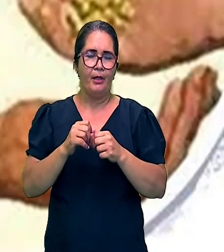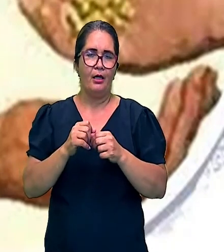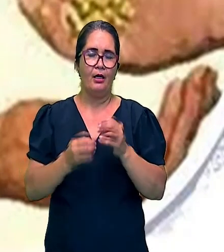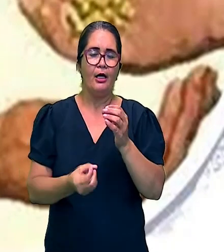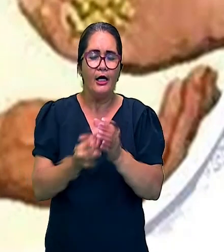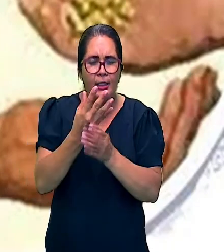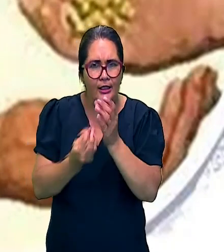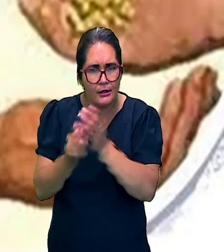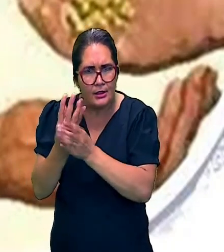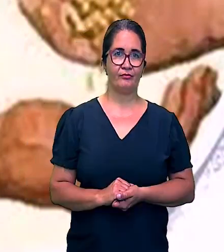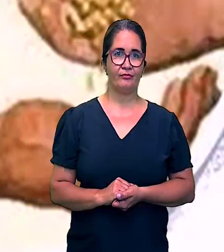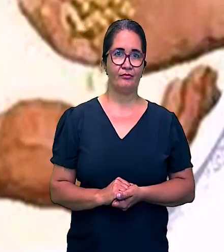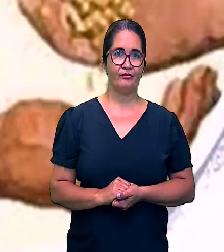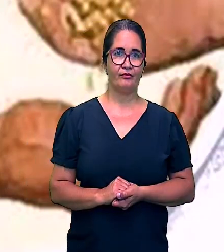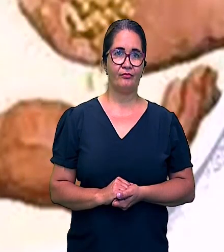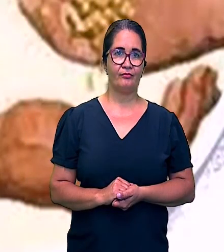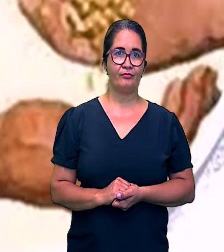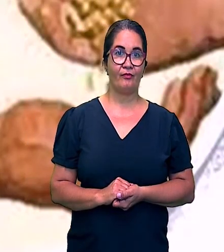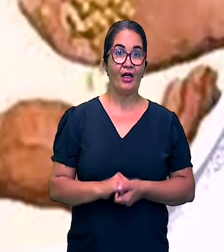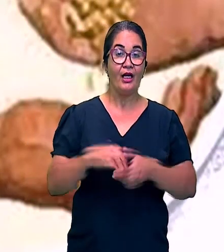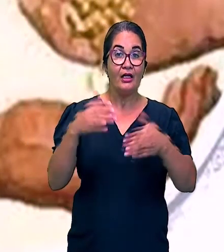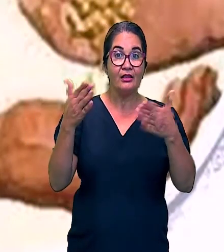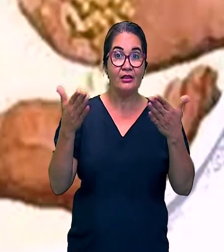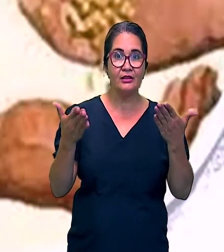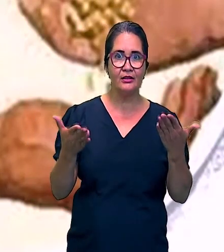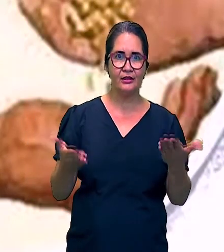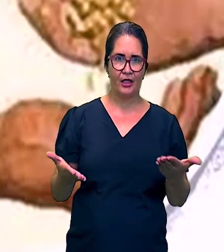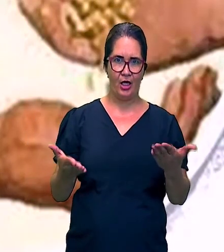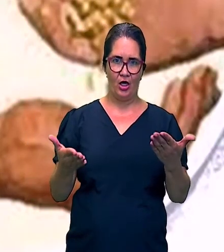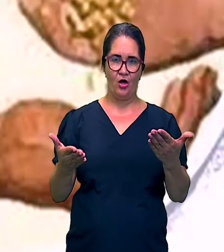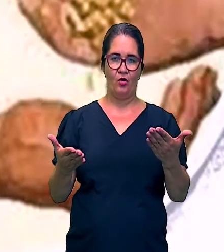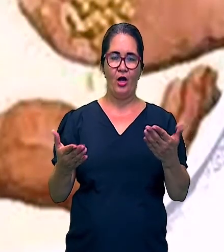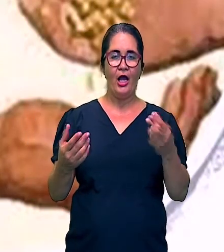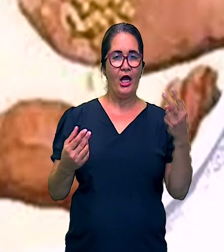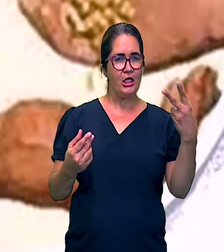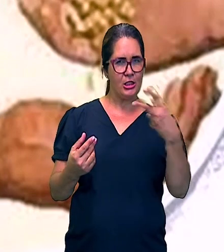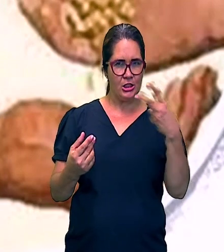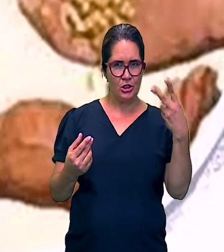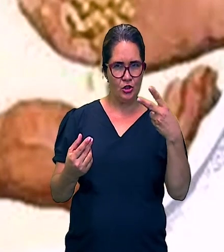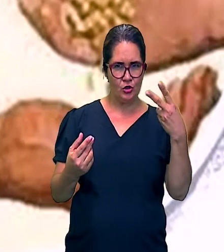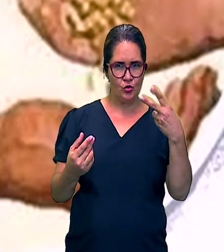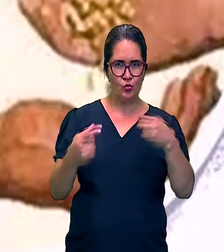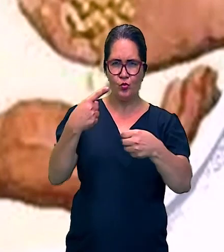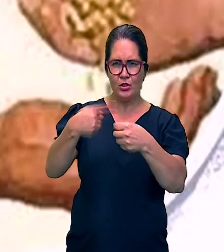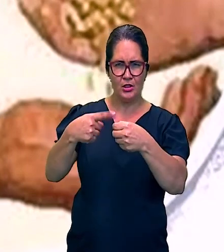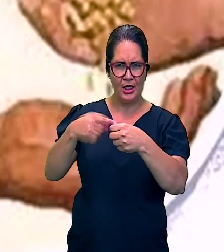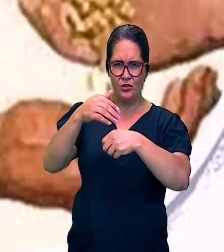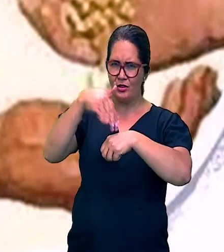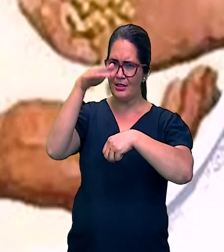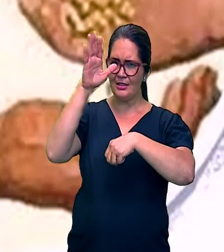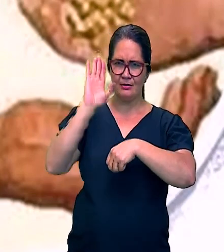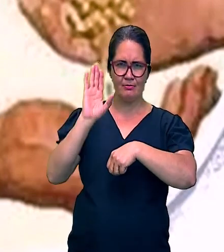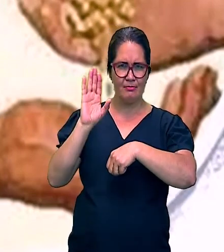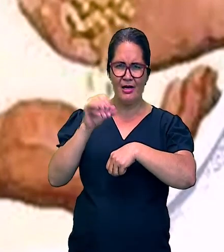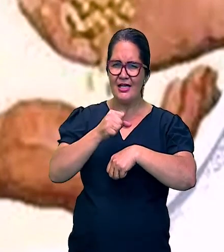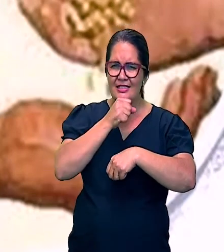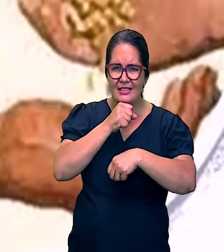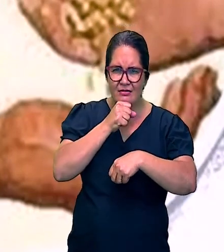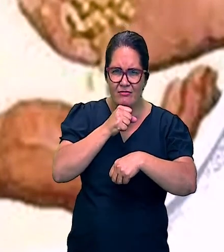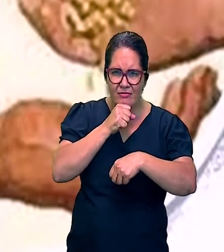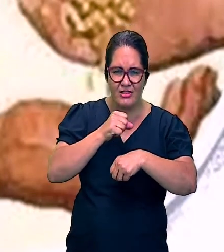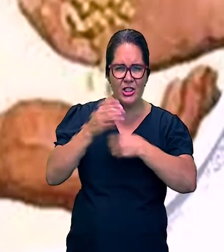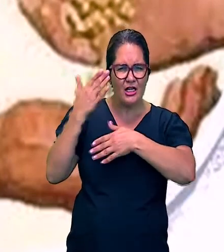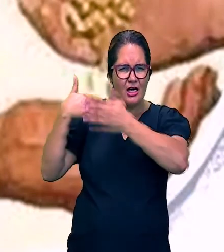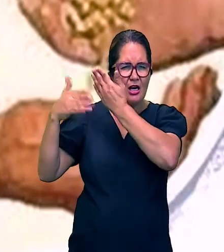mais duro do que o cobre. Até o momento, são as mais antigas que se tem conhecimento. As margens do